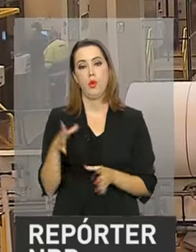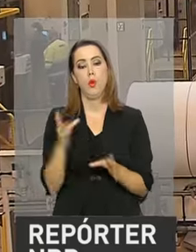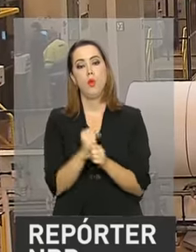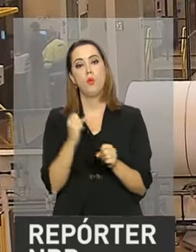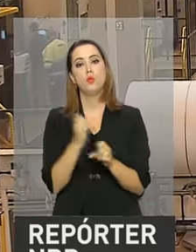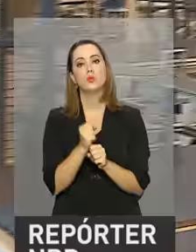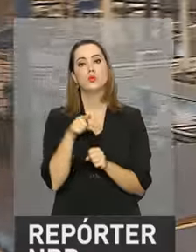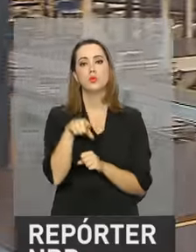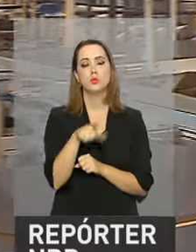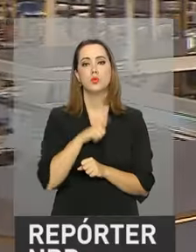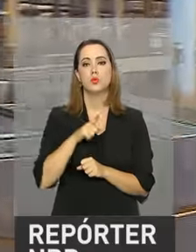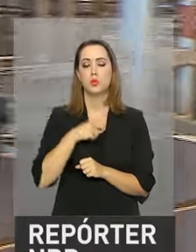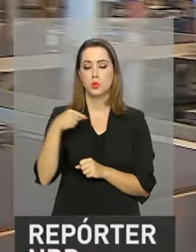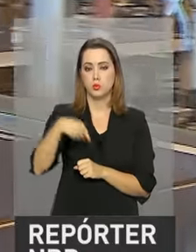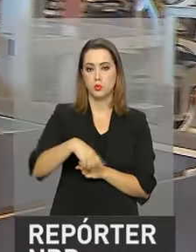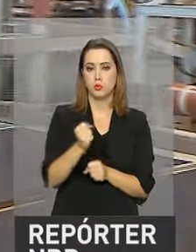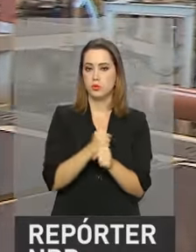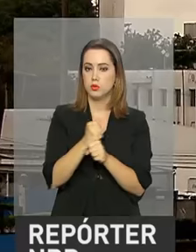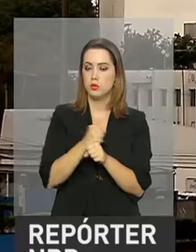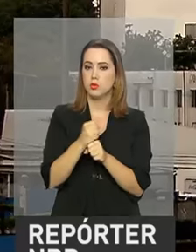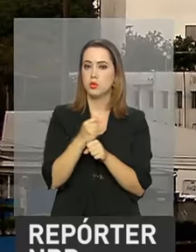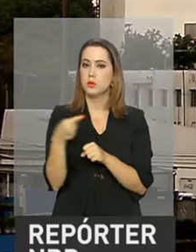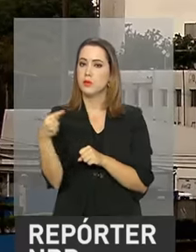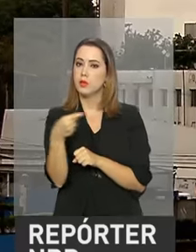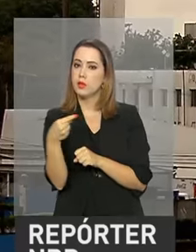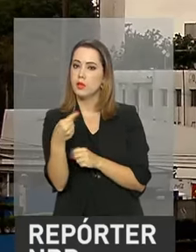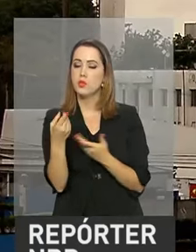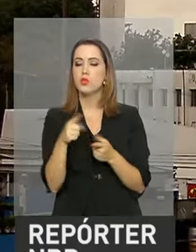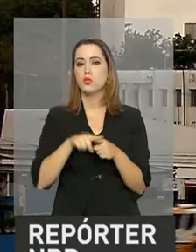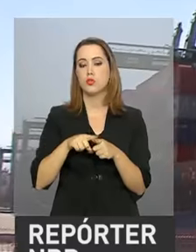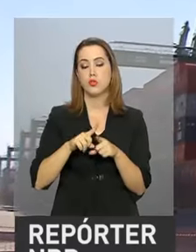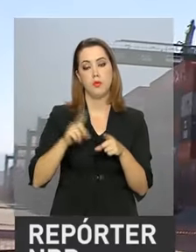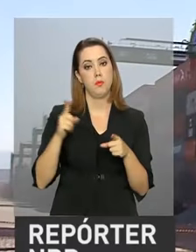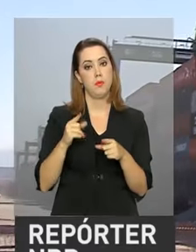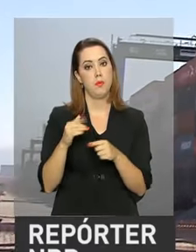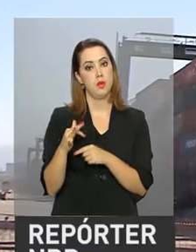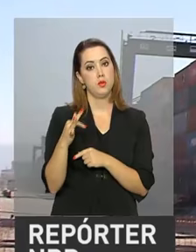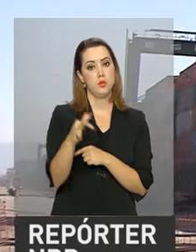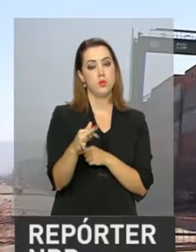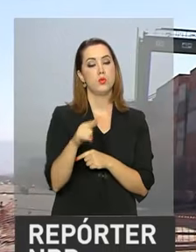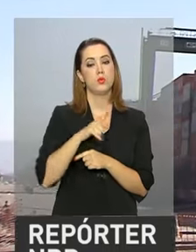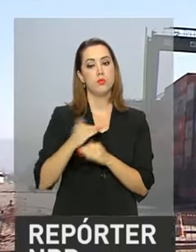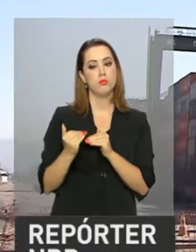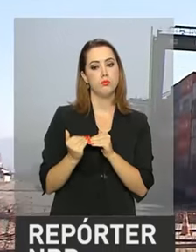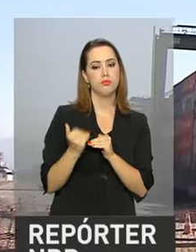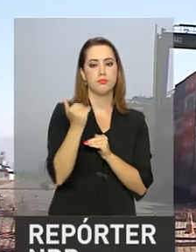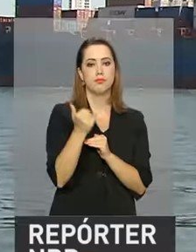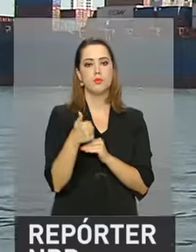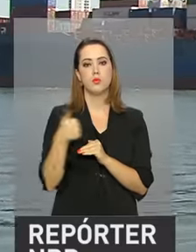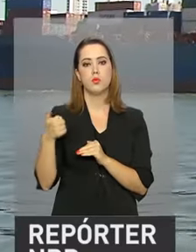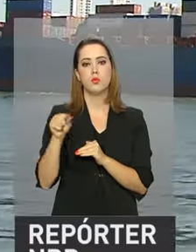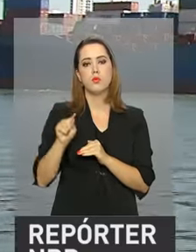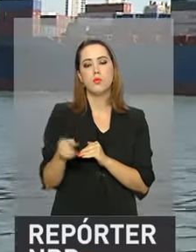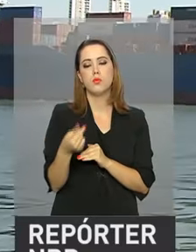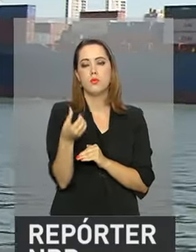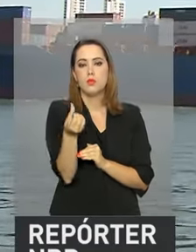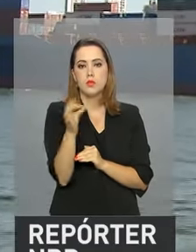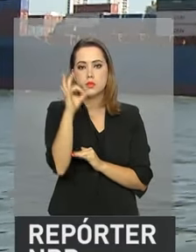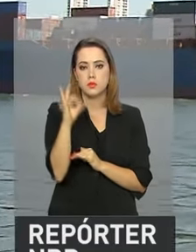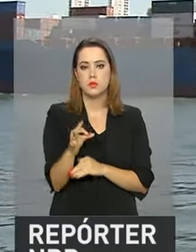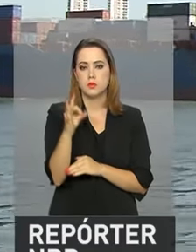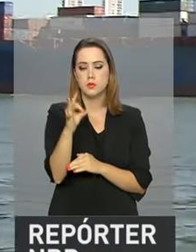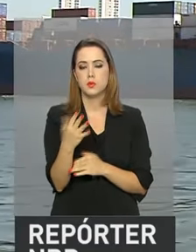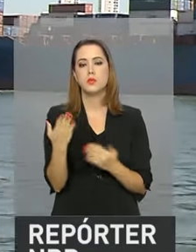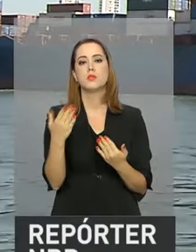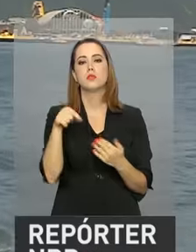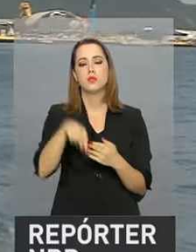vai ficar negativo neste ano, deve crescer 1,6% no ano que vem. A inflação deve cair de 7,2%